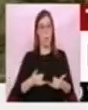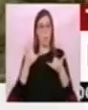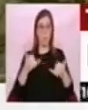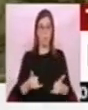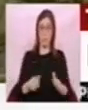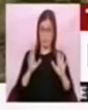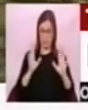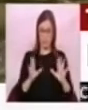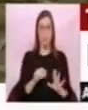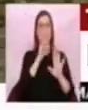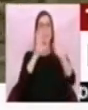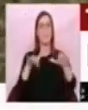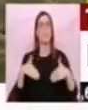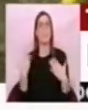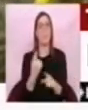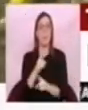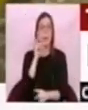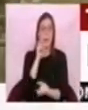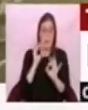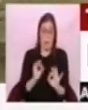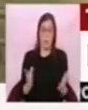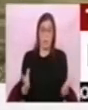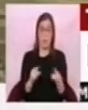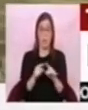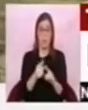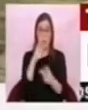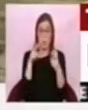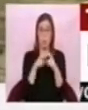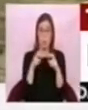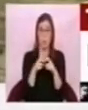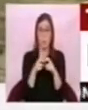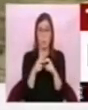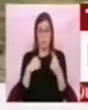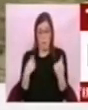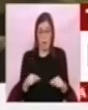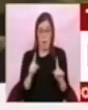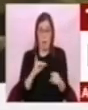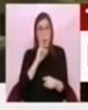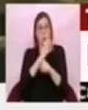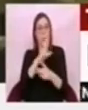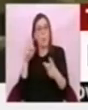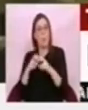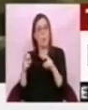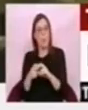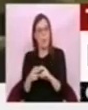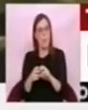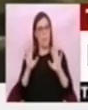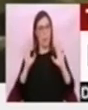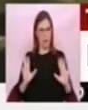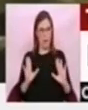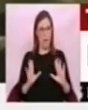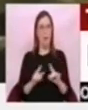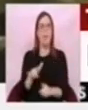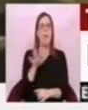Mas é possível também, garantidamente, e isto é um dos problemas que temos. Outro dos problemas que temos é